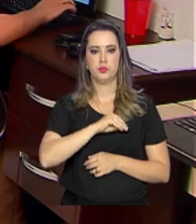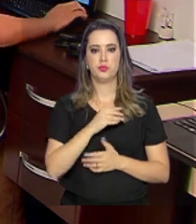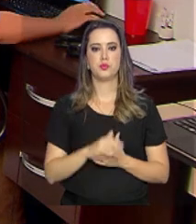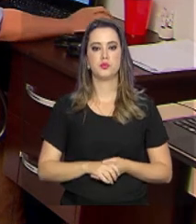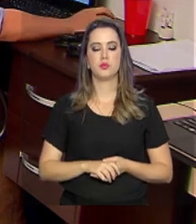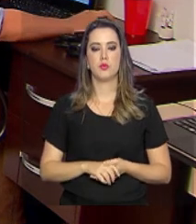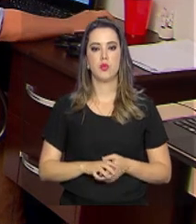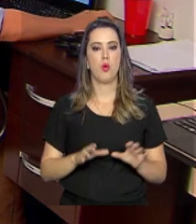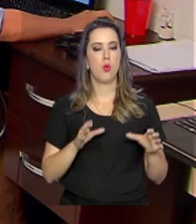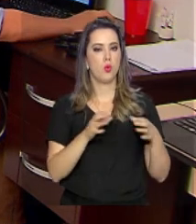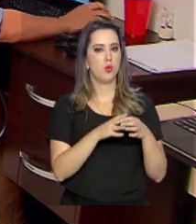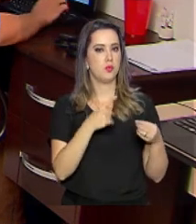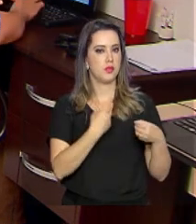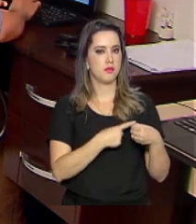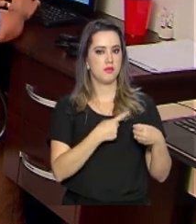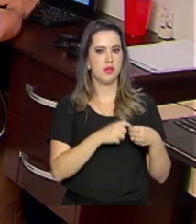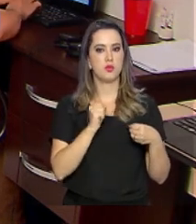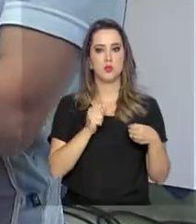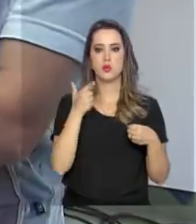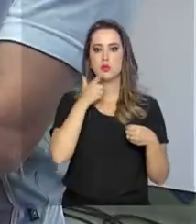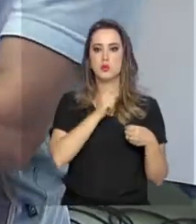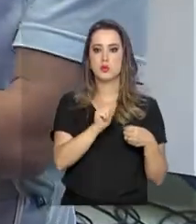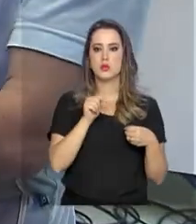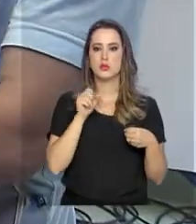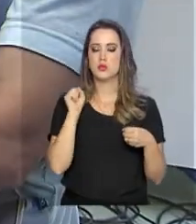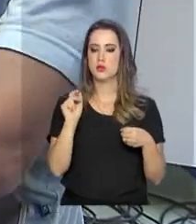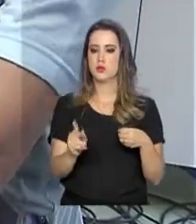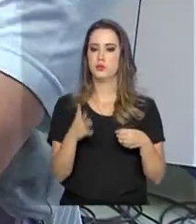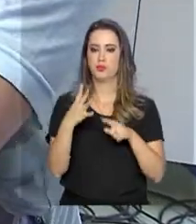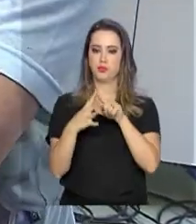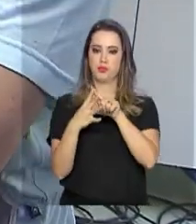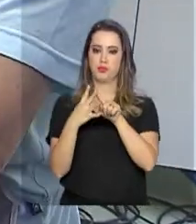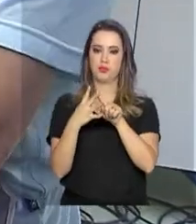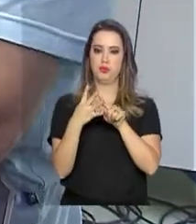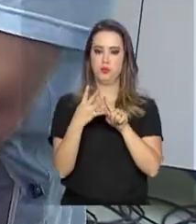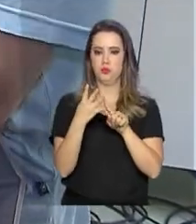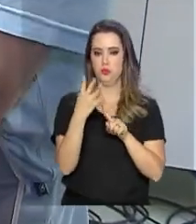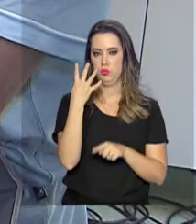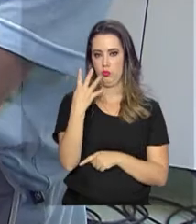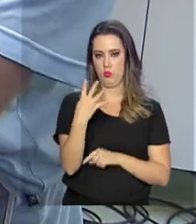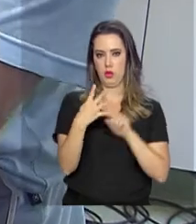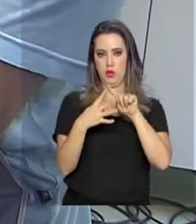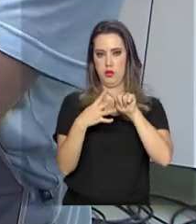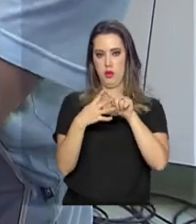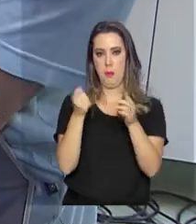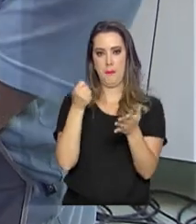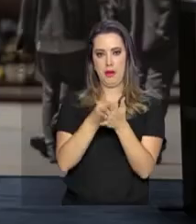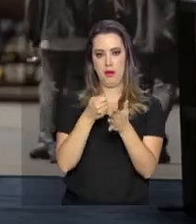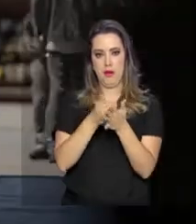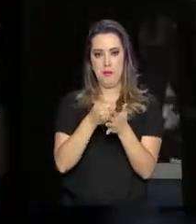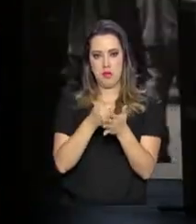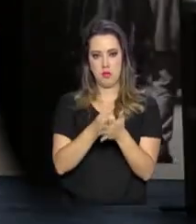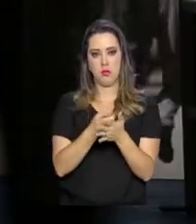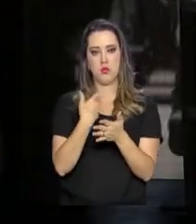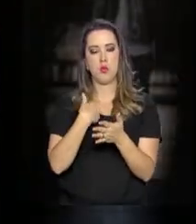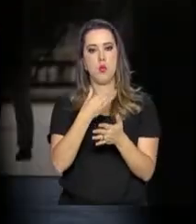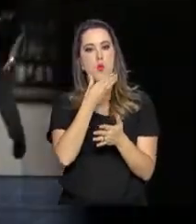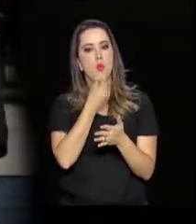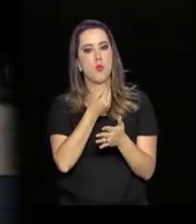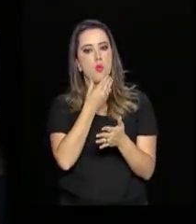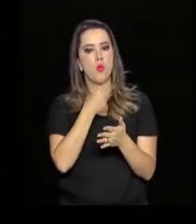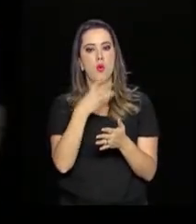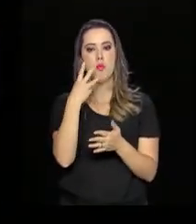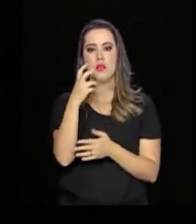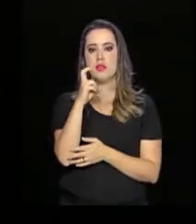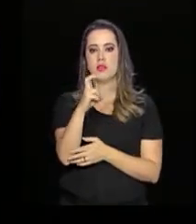da cidade podem conseguir a aposentadoria de quatro maneiras diferentes por tempo de contribuição quando comprovam